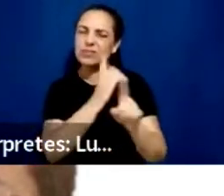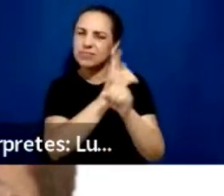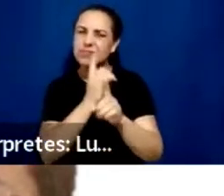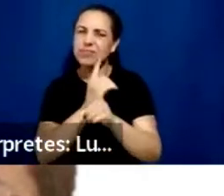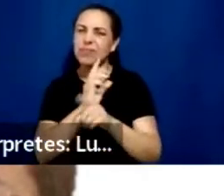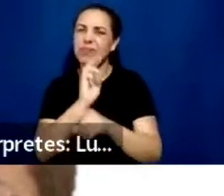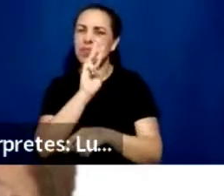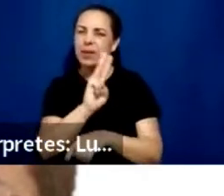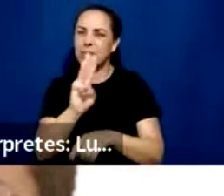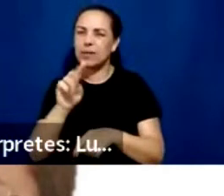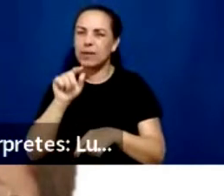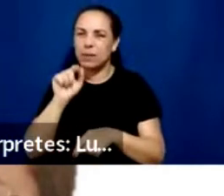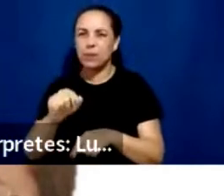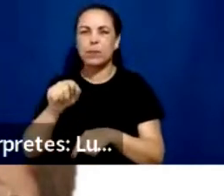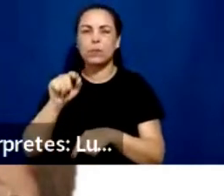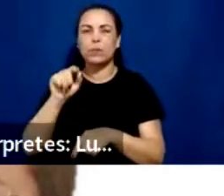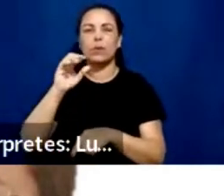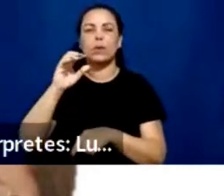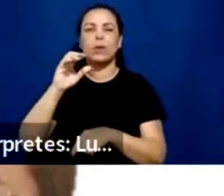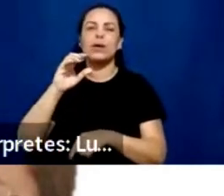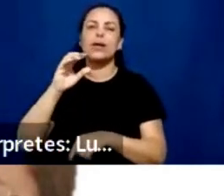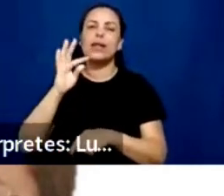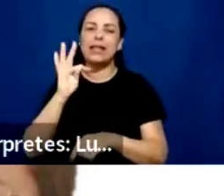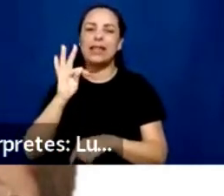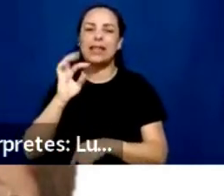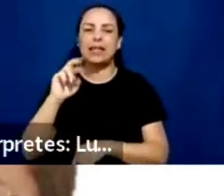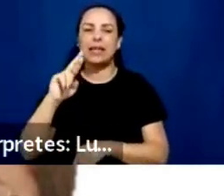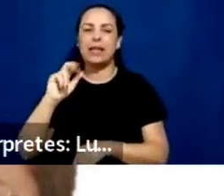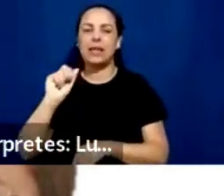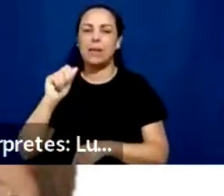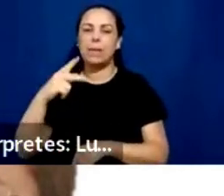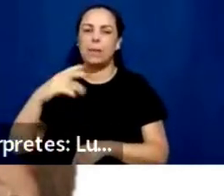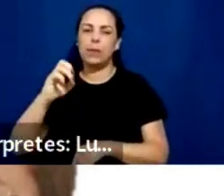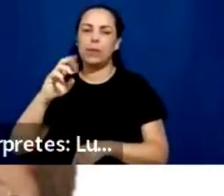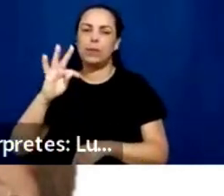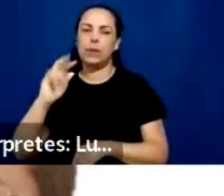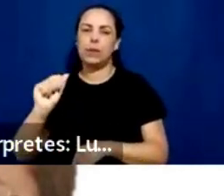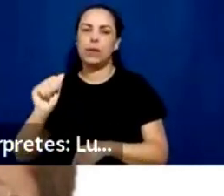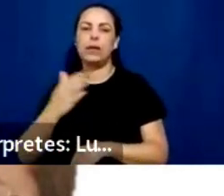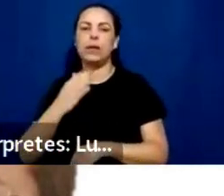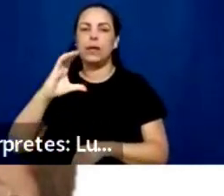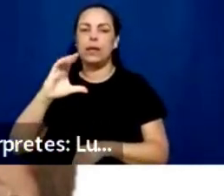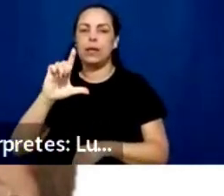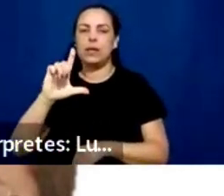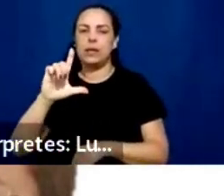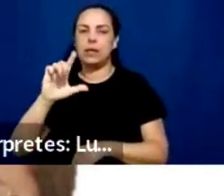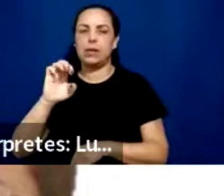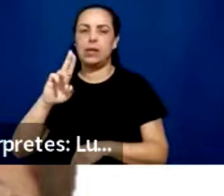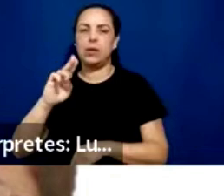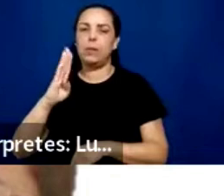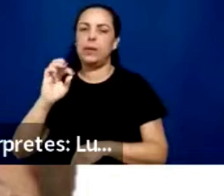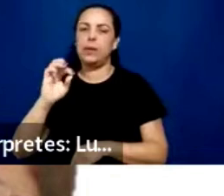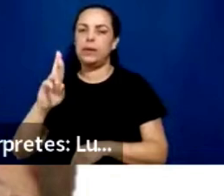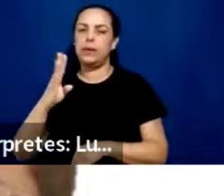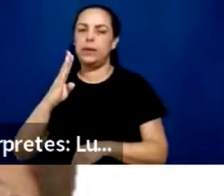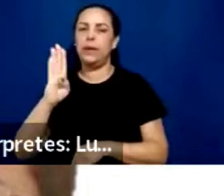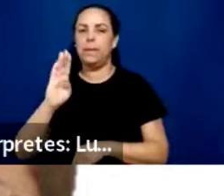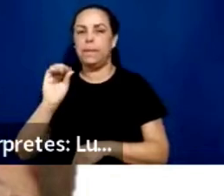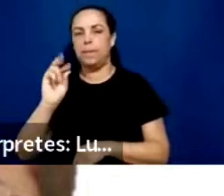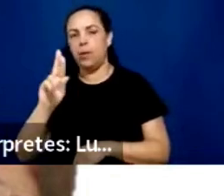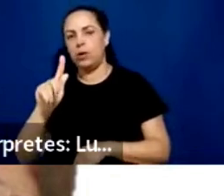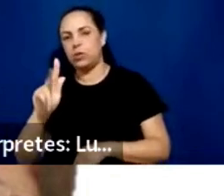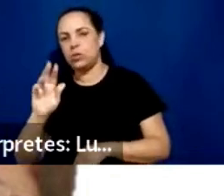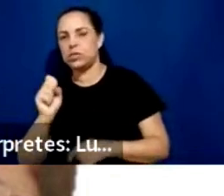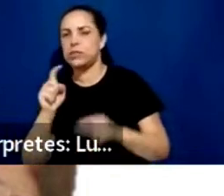terapeutacleuberborges.com.br. E eu quero super agradecer todos vocês que estão até aqui. Fiquem com a gente até o final, porque o assunto é muito